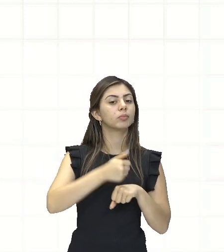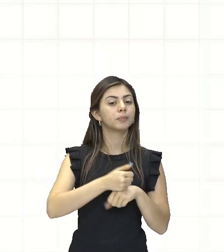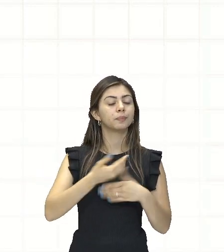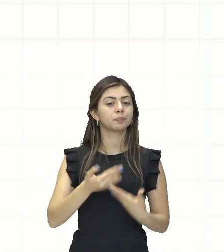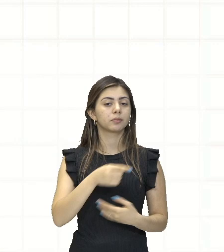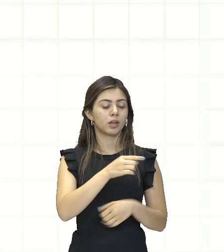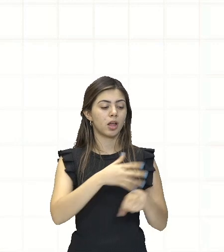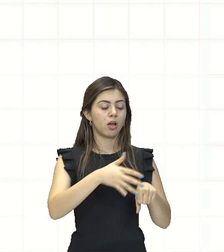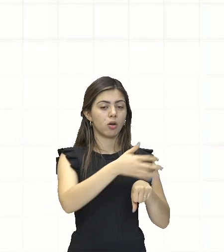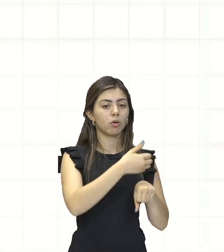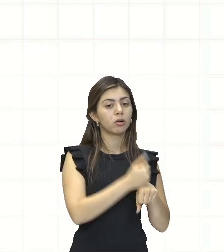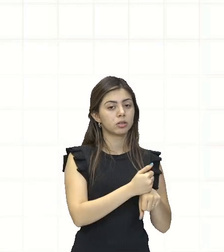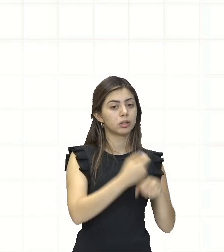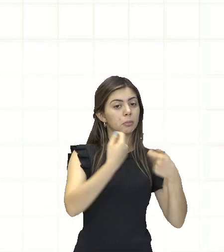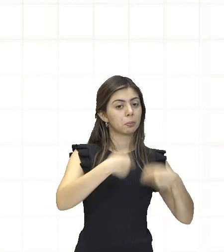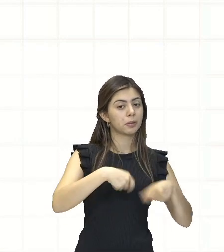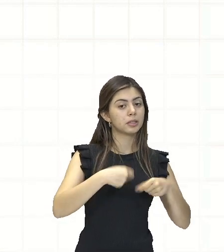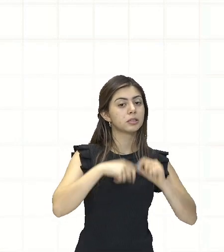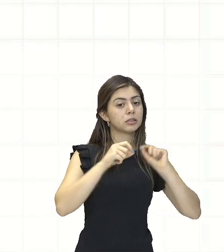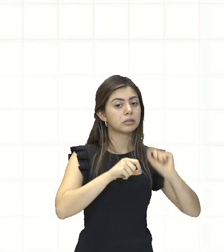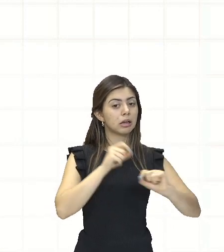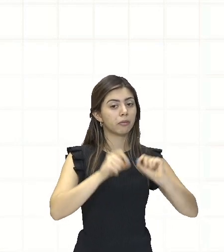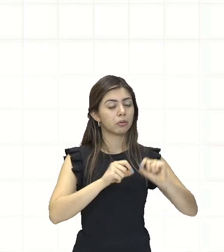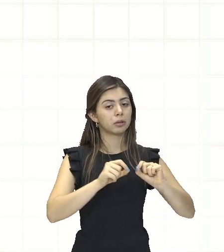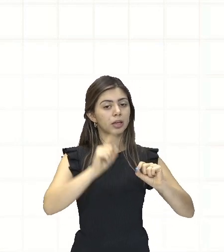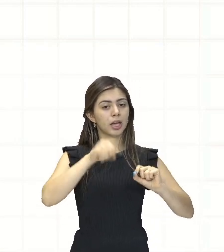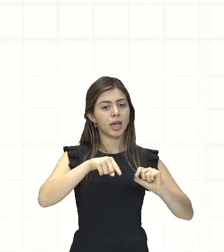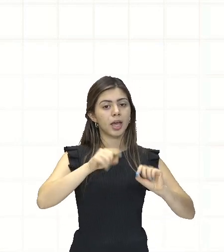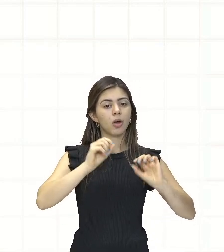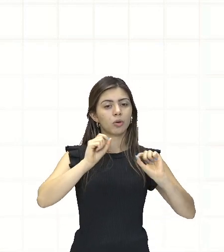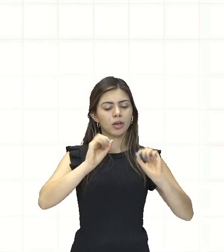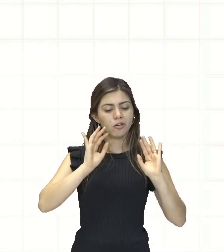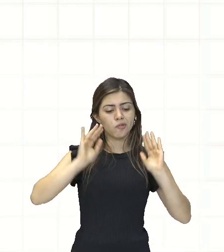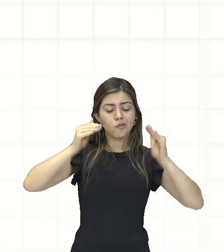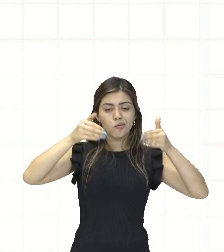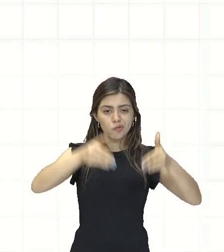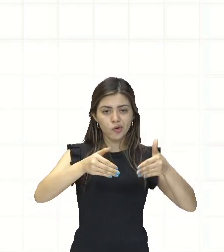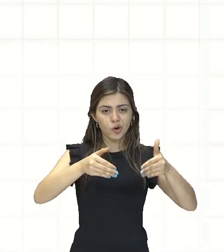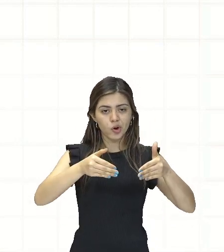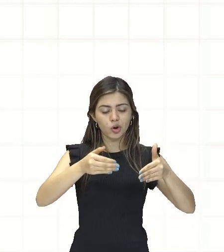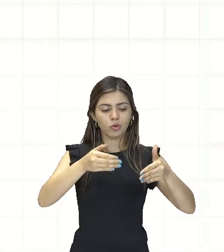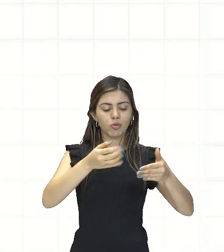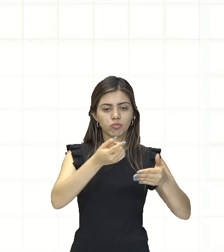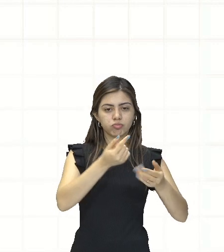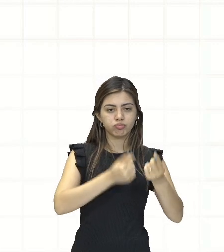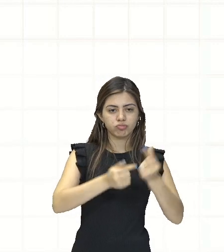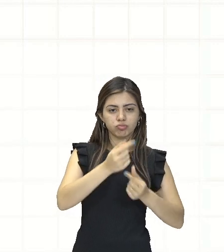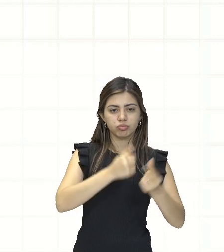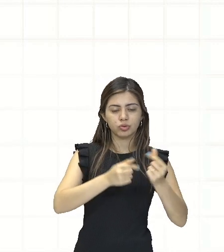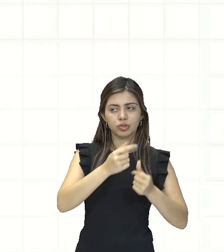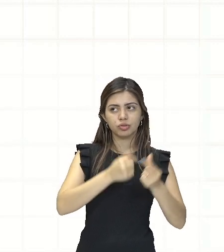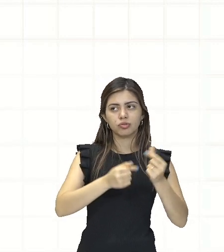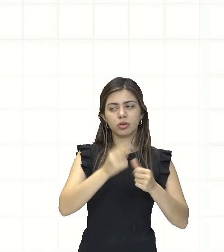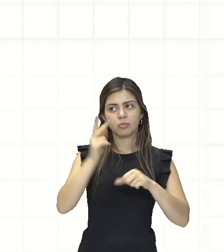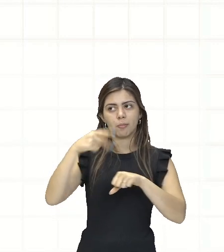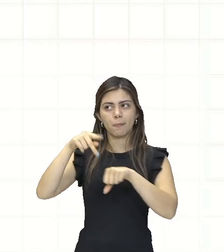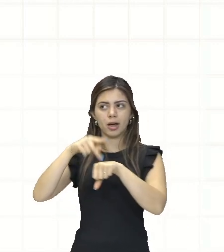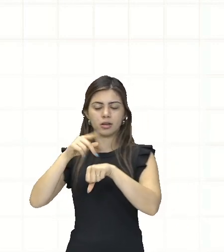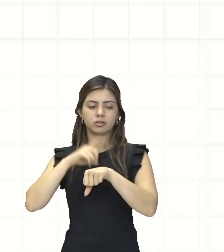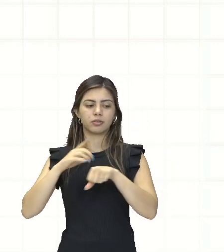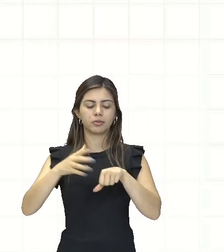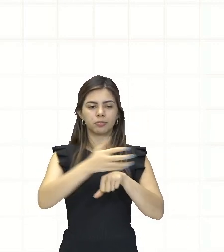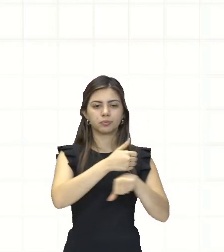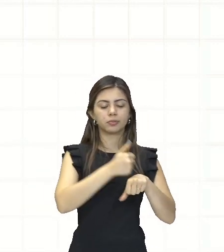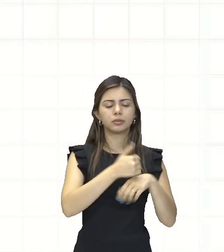colônia era obrigada a manter exclusividade comercial com sua metrópole. O que isso quer dizer? A colônia ela